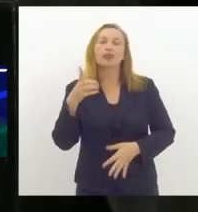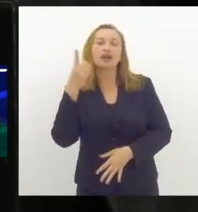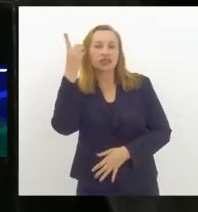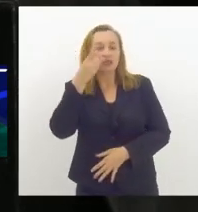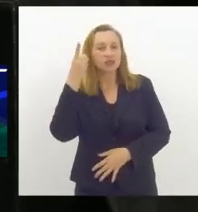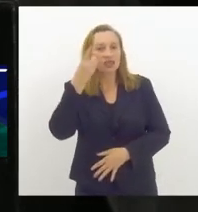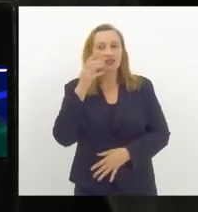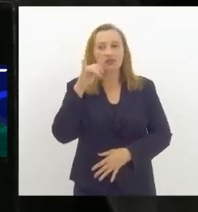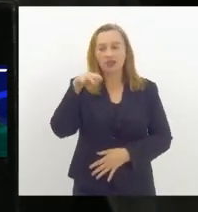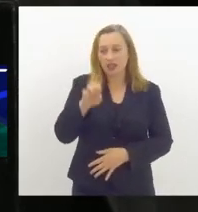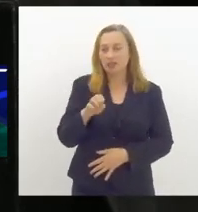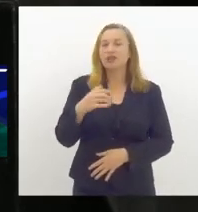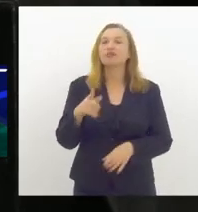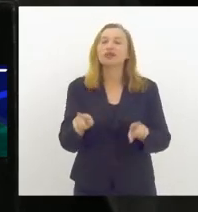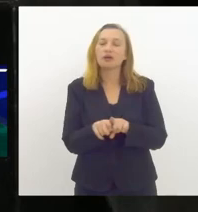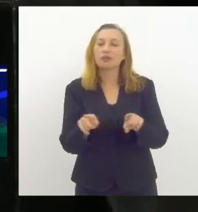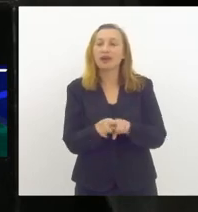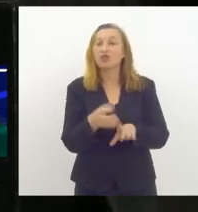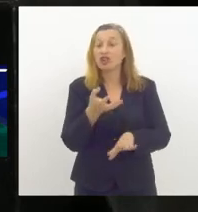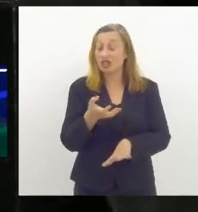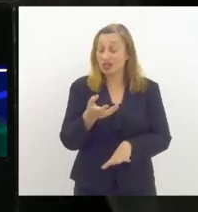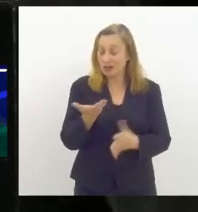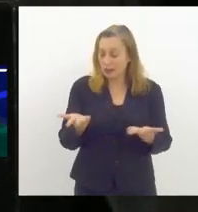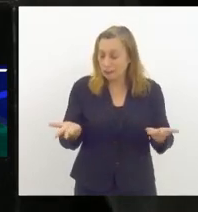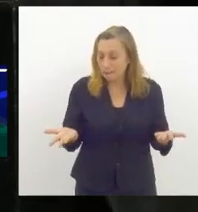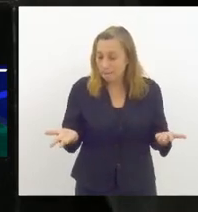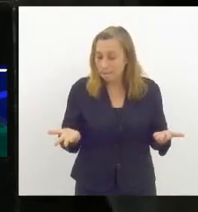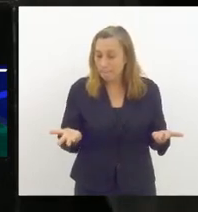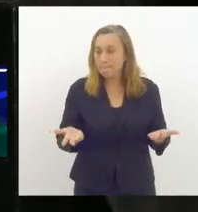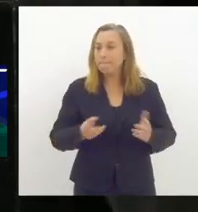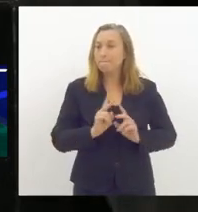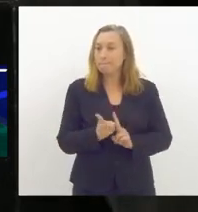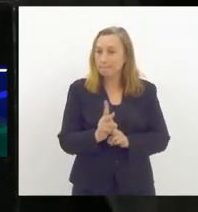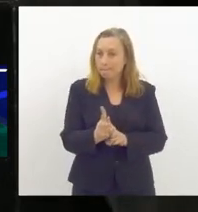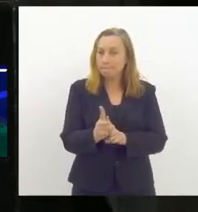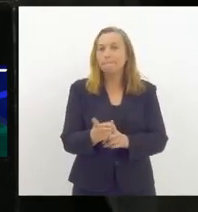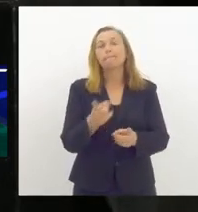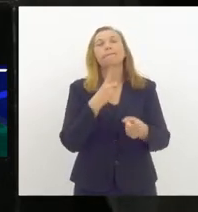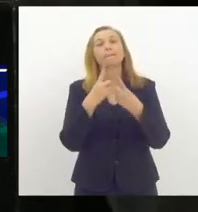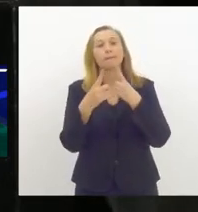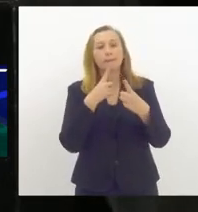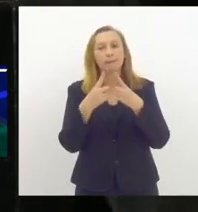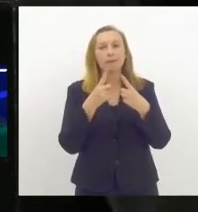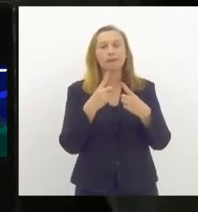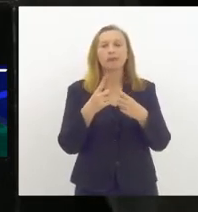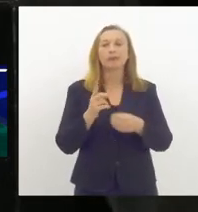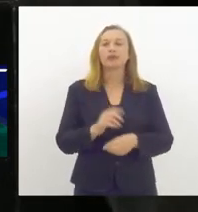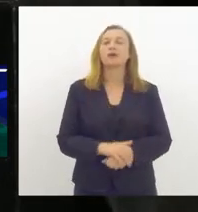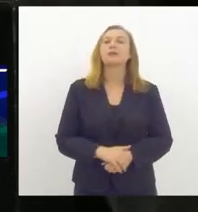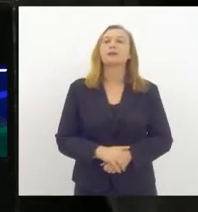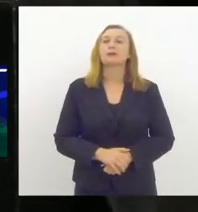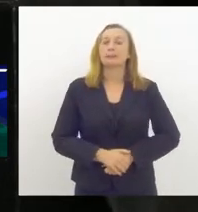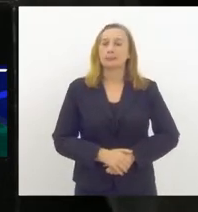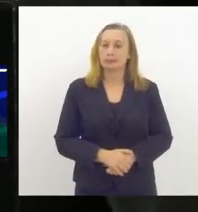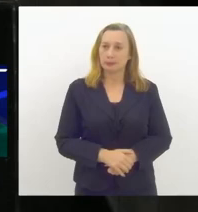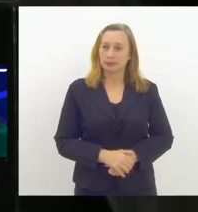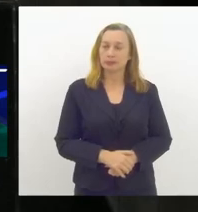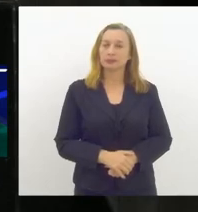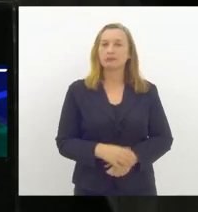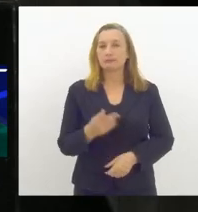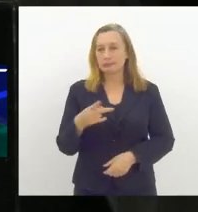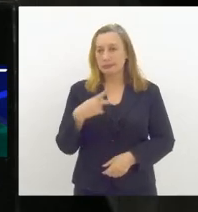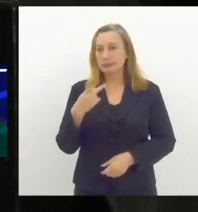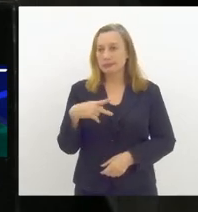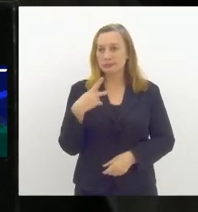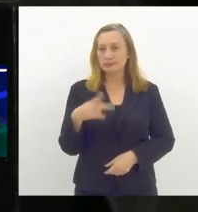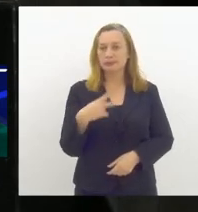Felipe eu queria também digamos dá sequência ao debate que estava em curso e que eu venho fazendo e